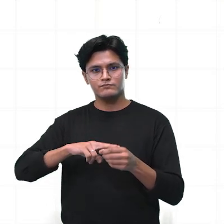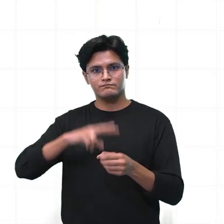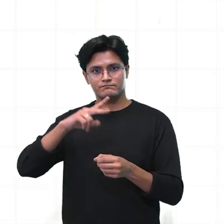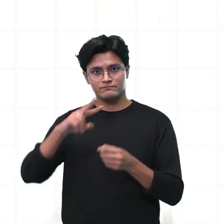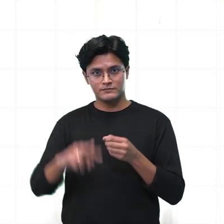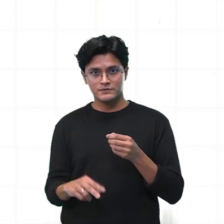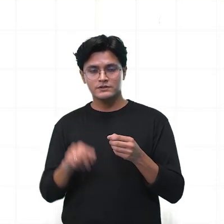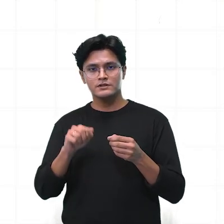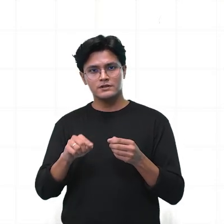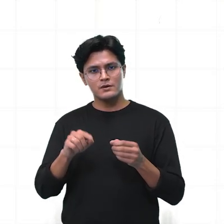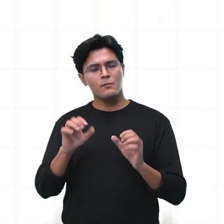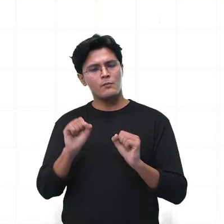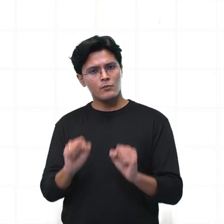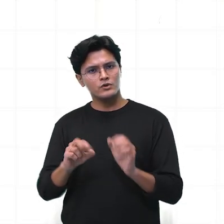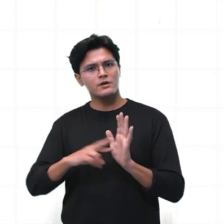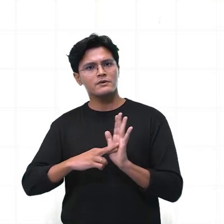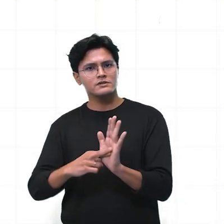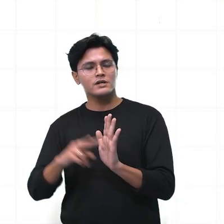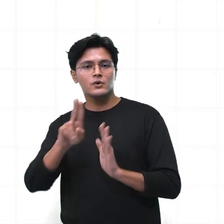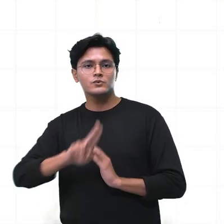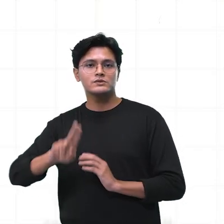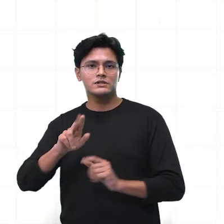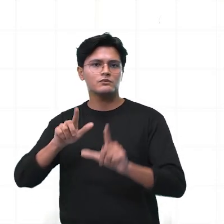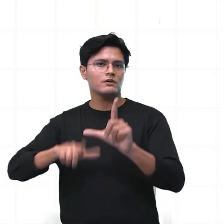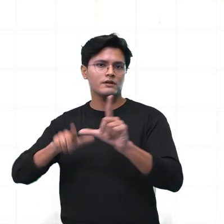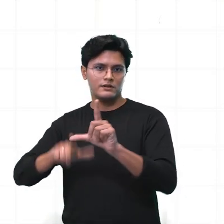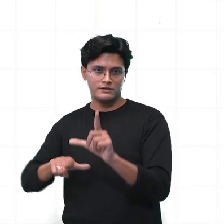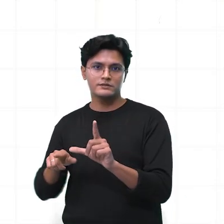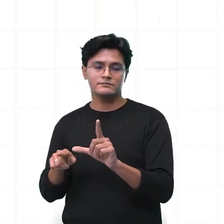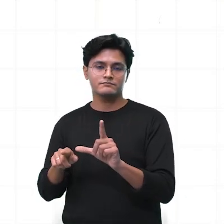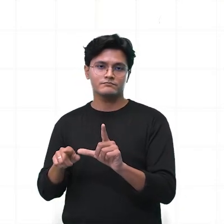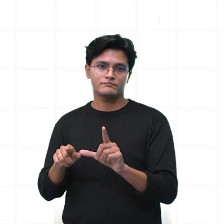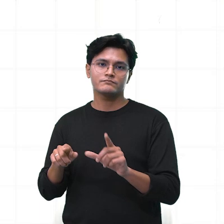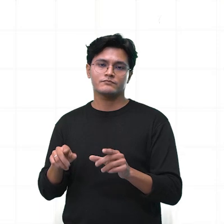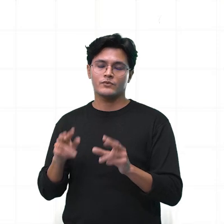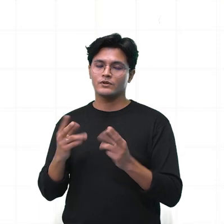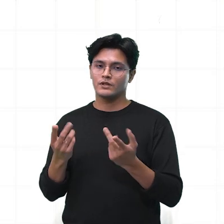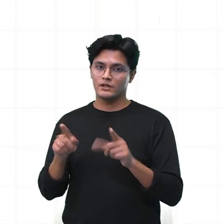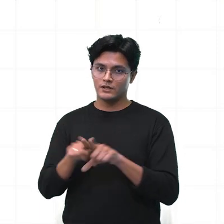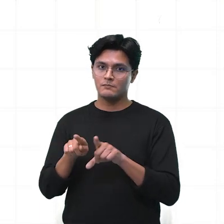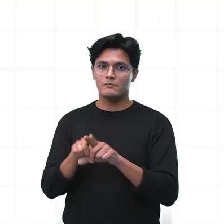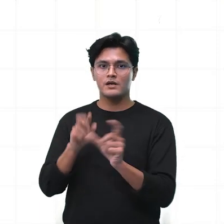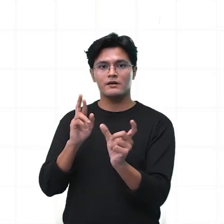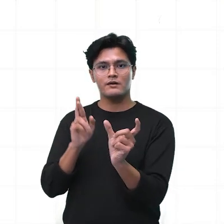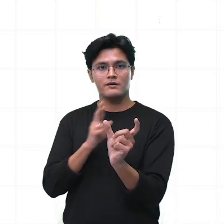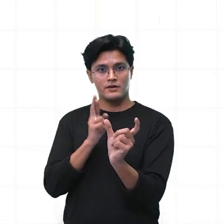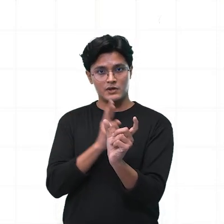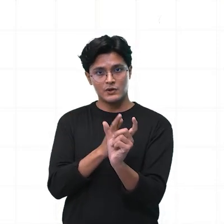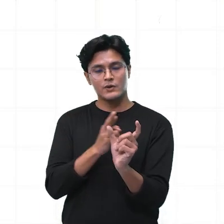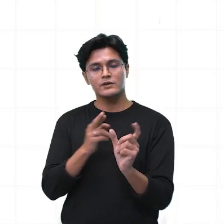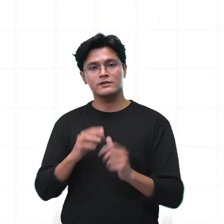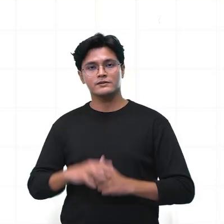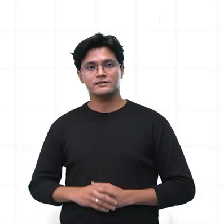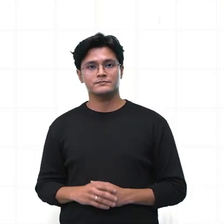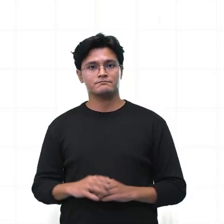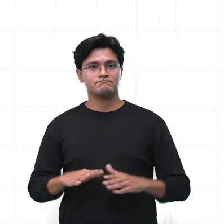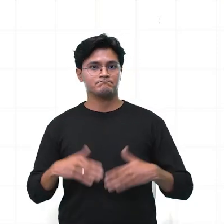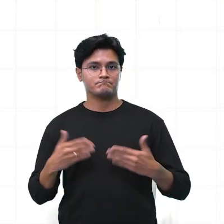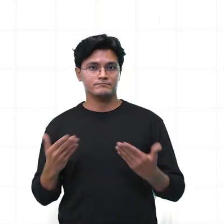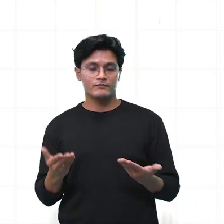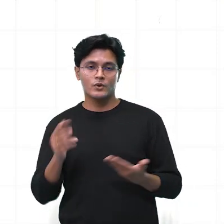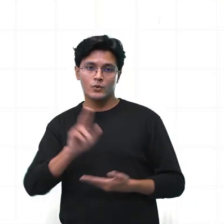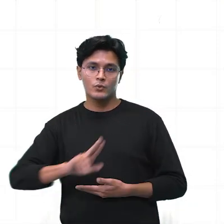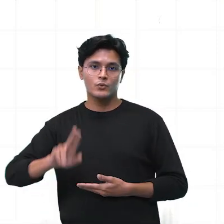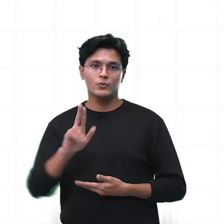na incógnita, tá certo? Por isso, elas são conhecidas também como variáveis. Muito bem. O uso